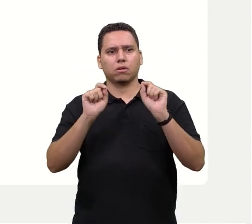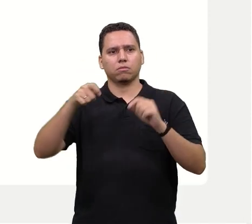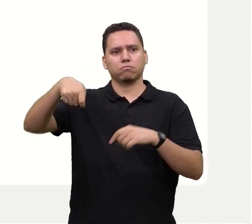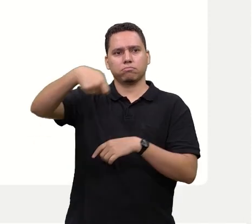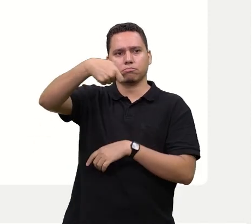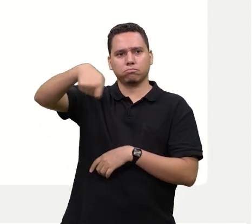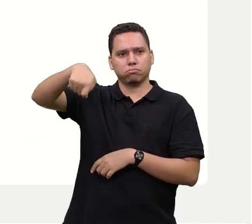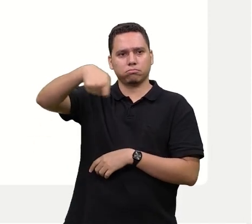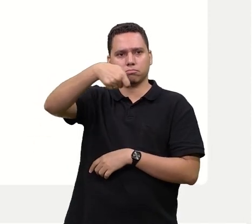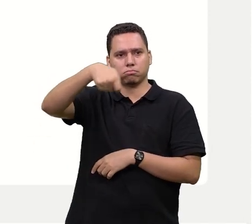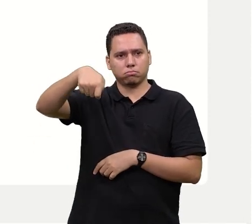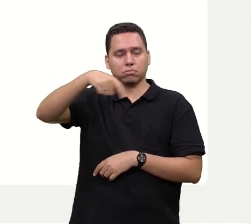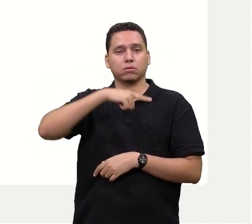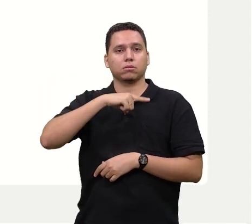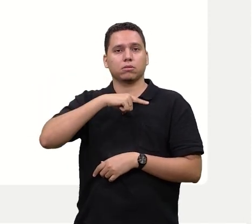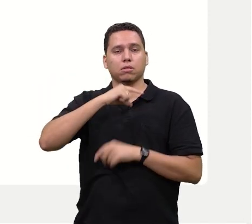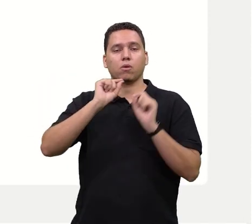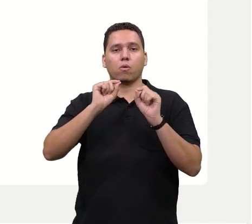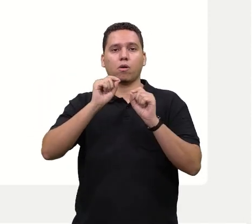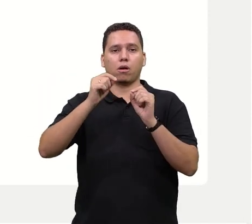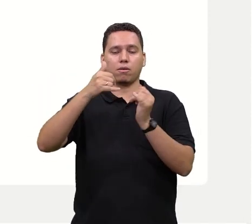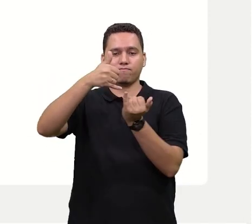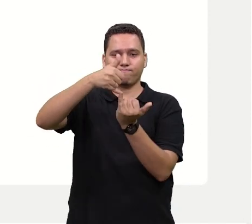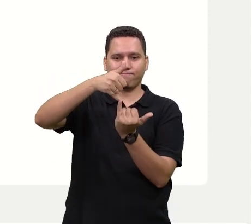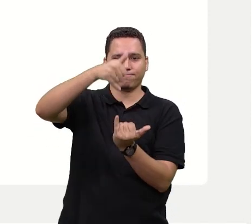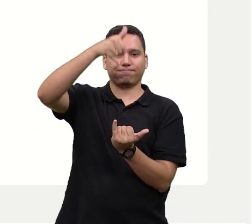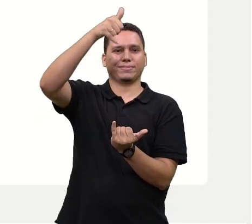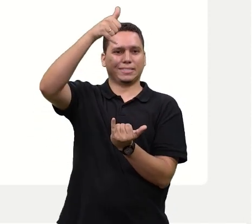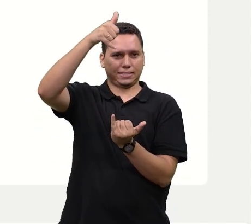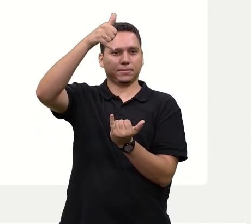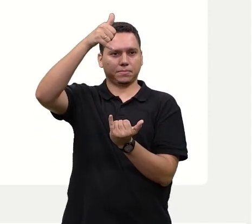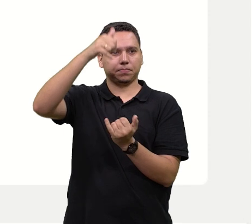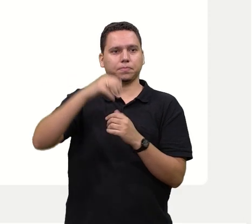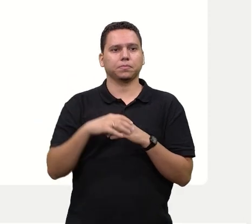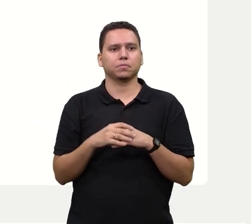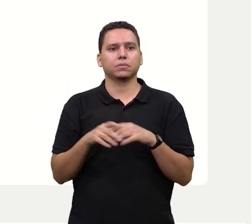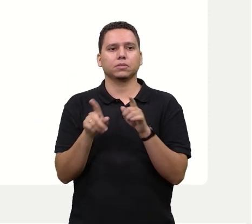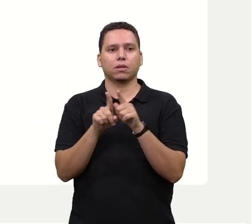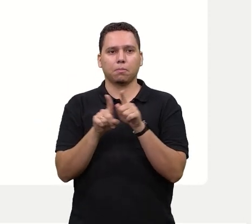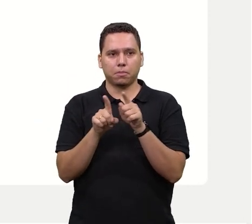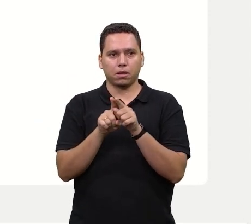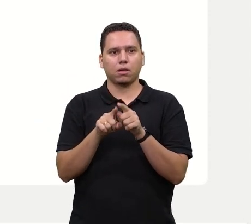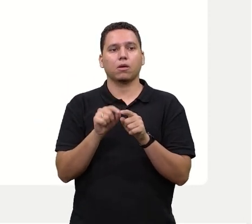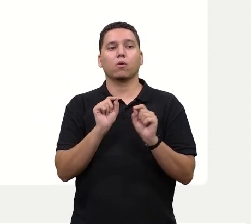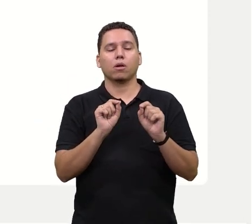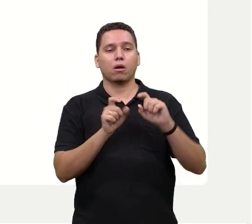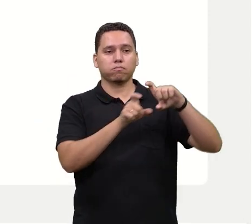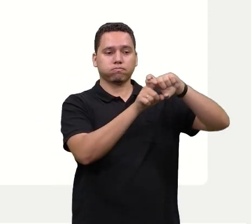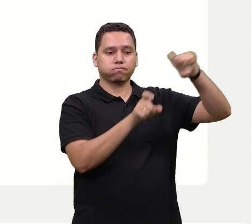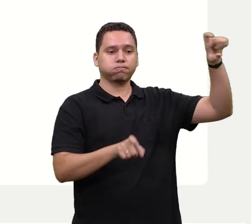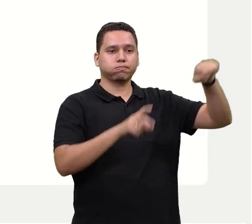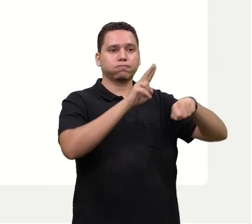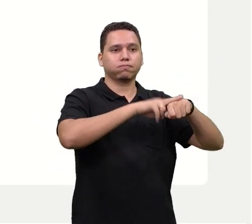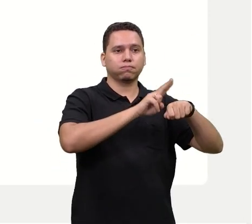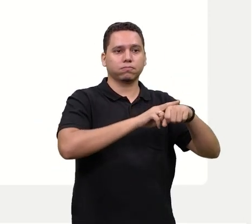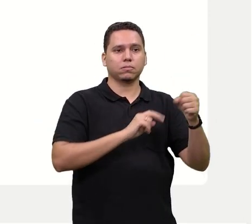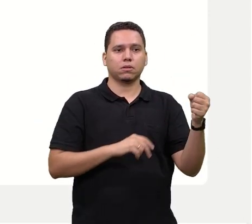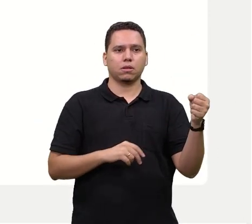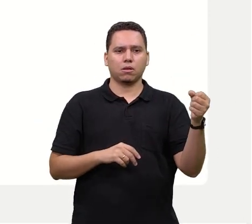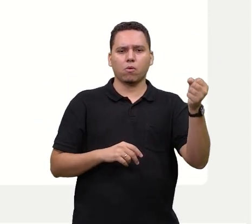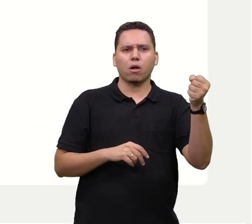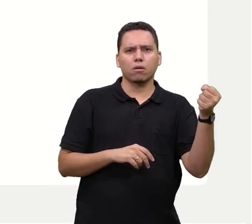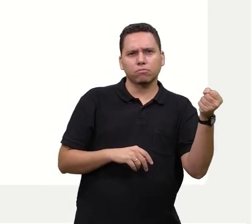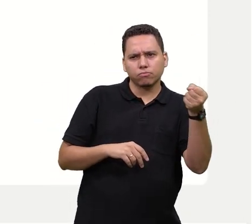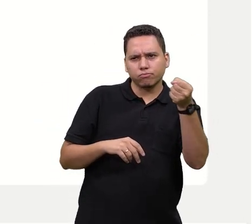neutra, suspensa por fio isolante de seda. Em seguida, eletrizaram o bastão de vidro por atrito com uma flanela e aproximaram lentamente